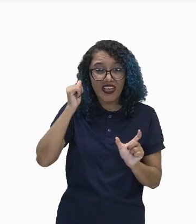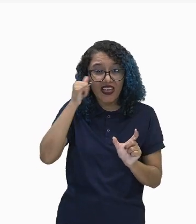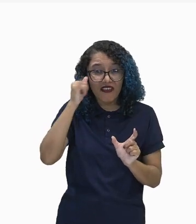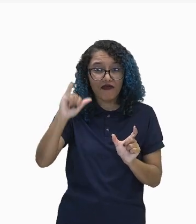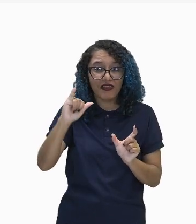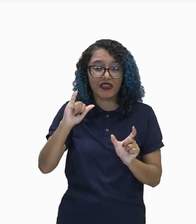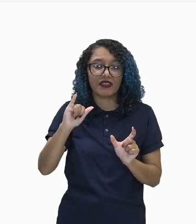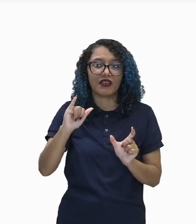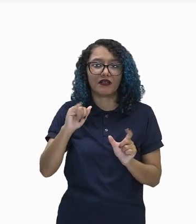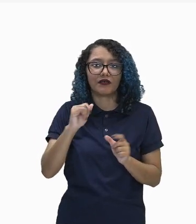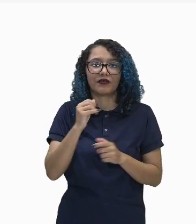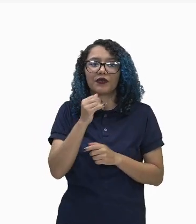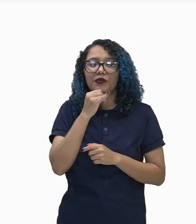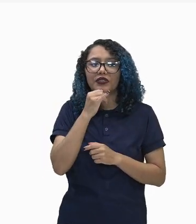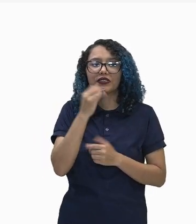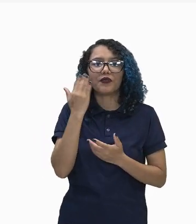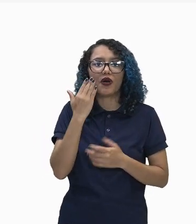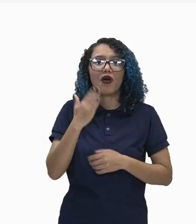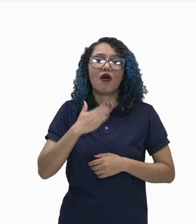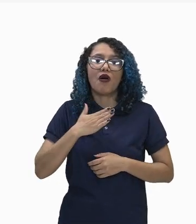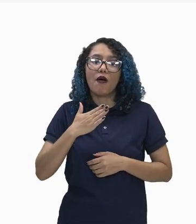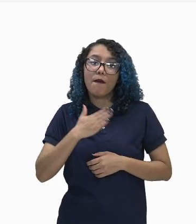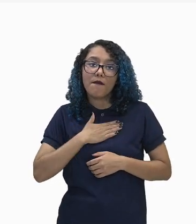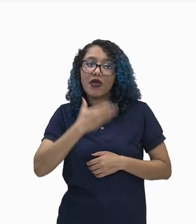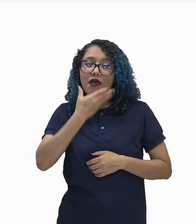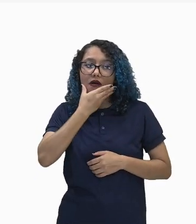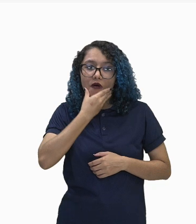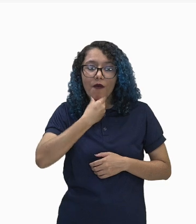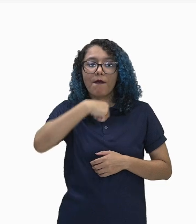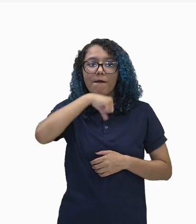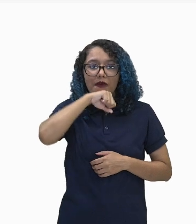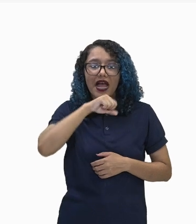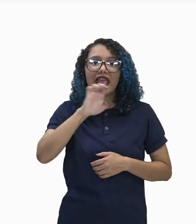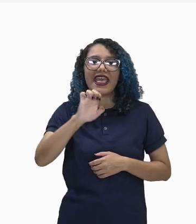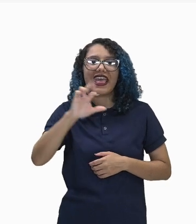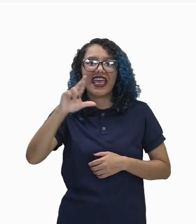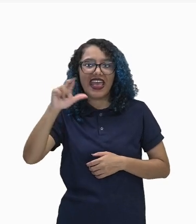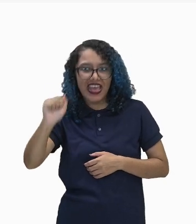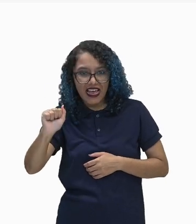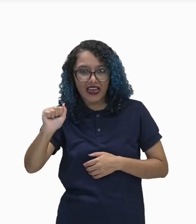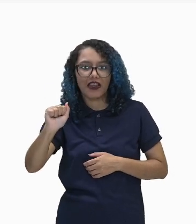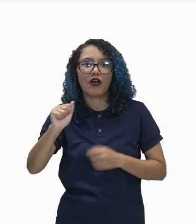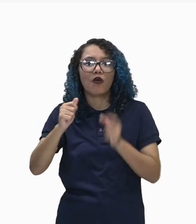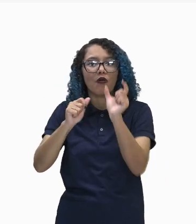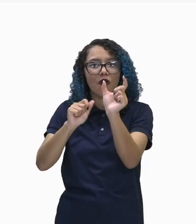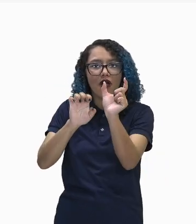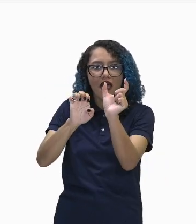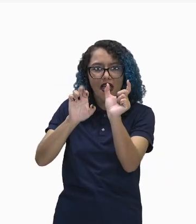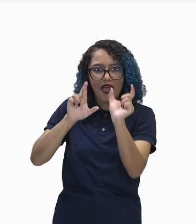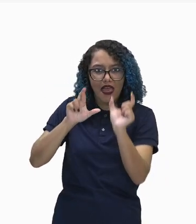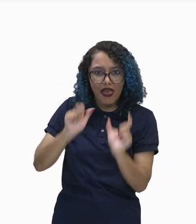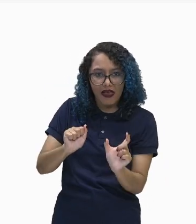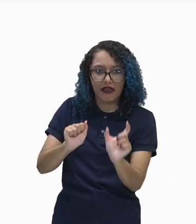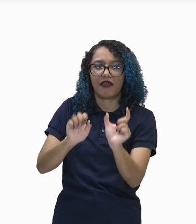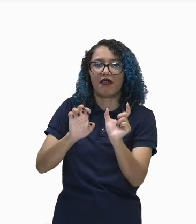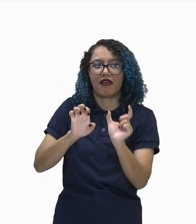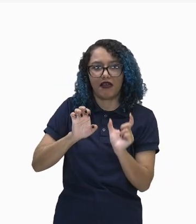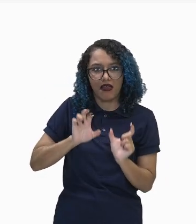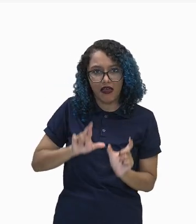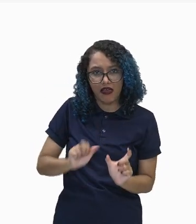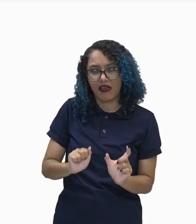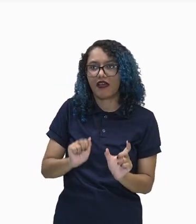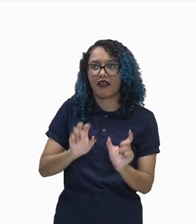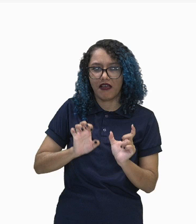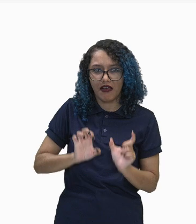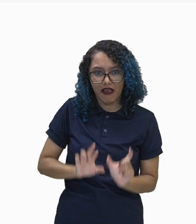Meu pai era paulista, eu não vou. Meu pai era paulista, meu avô era pernambucano, meu bisavô era mineiro, meu tataravô